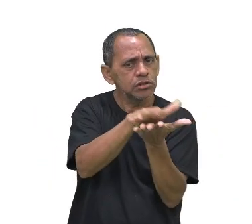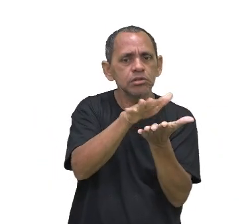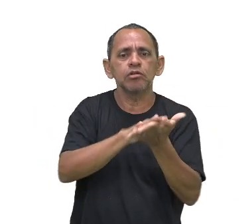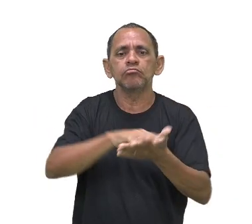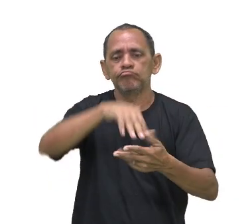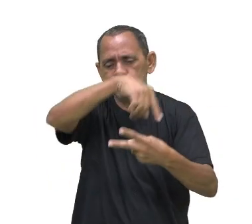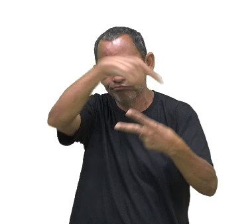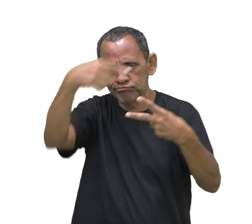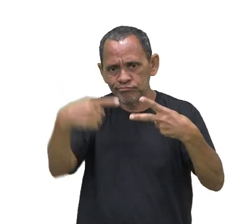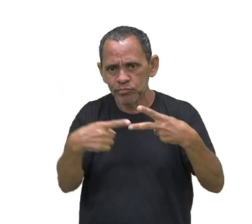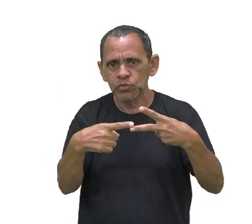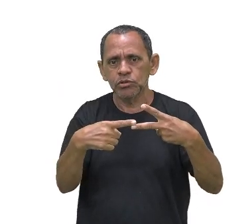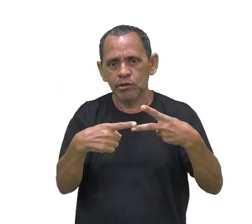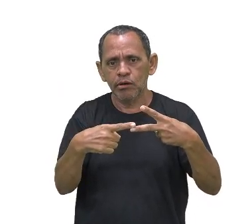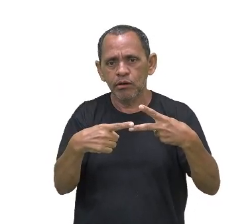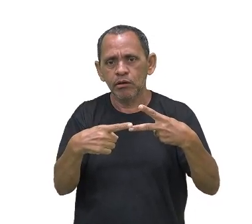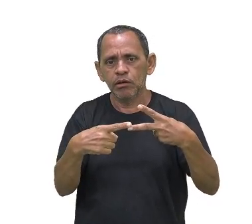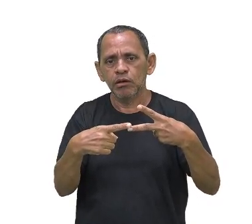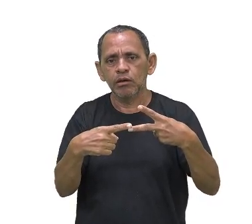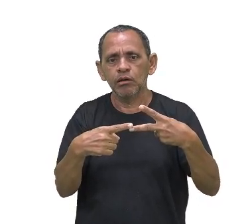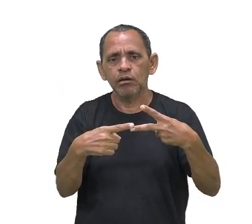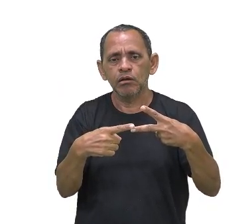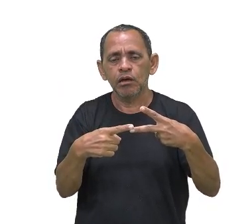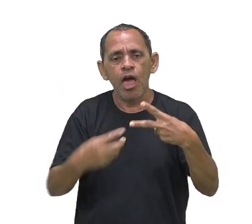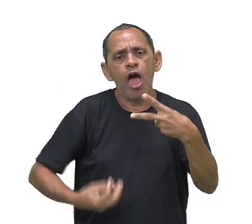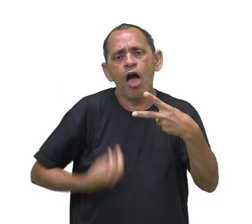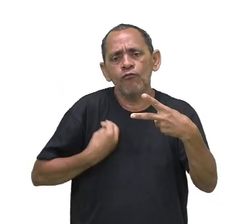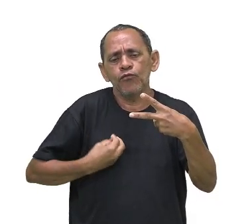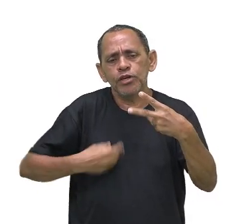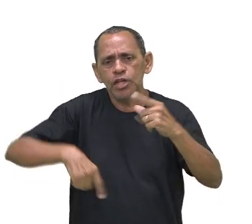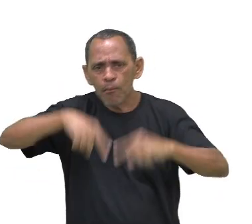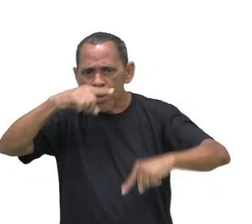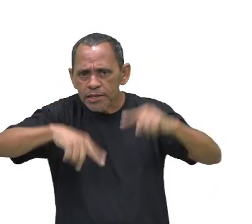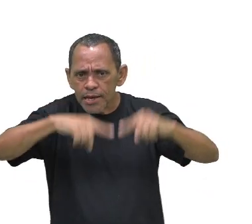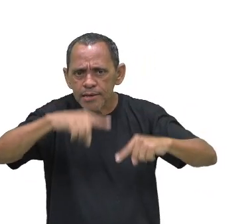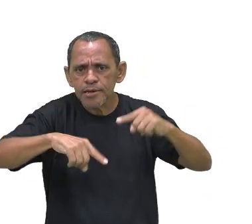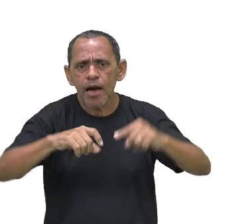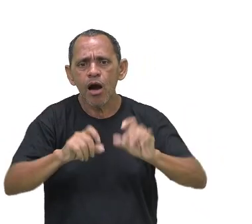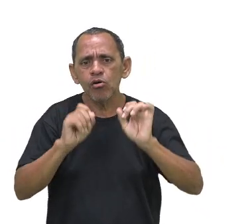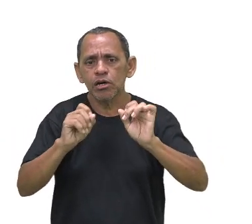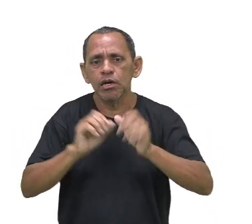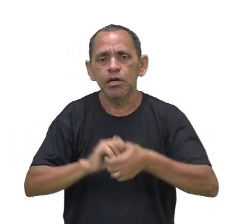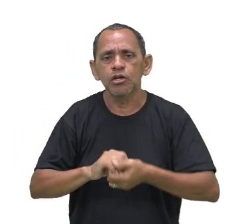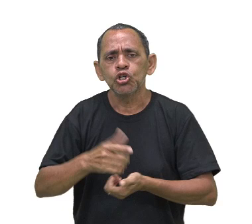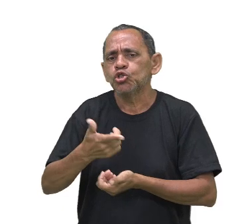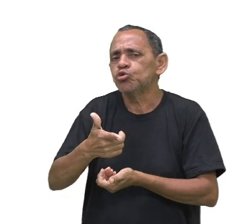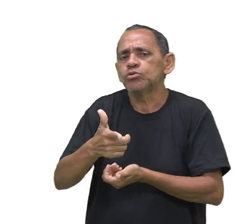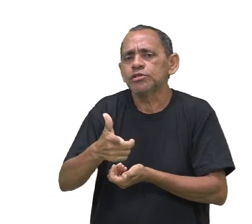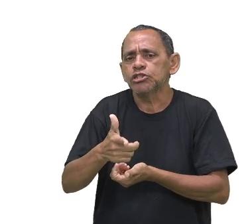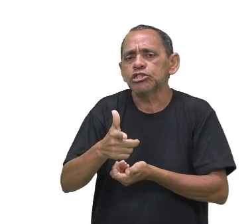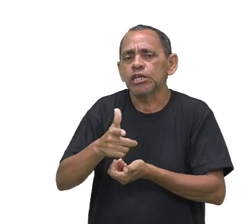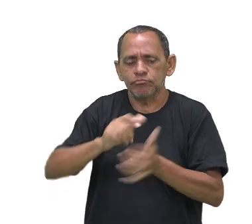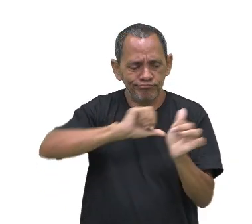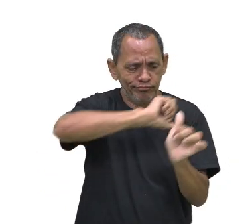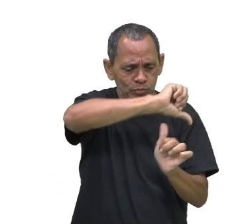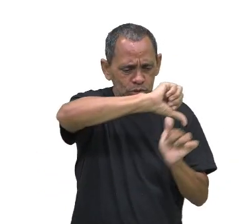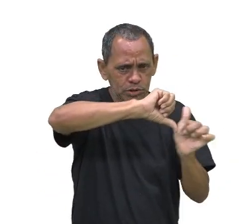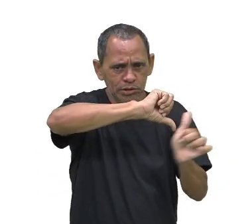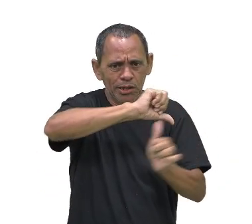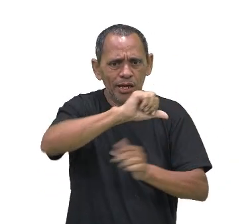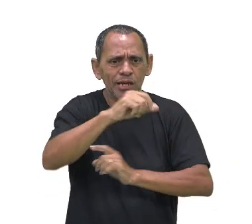deste mesmo livro é a vida material. Ele fala que não houve muita mudança. O